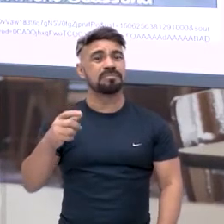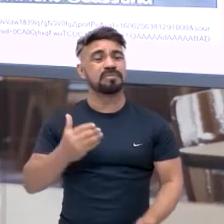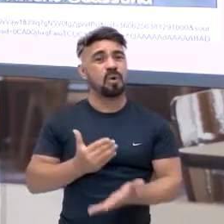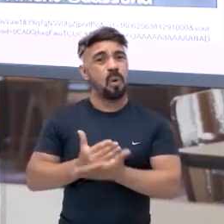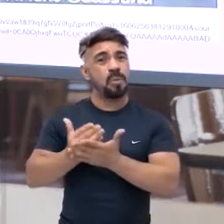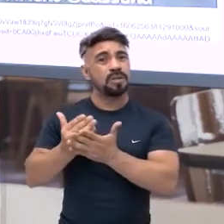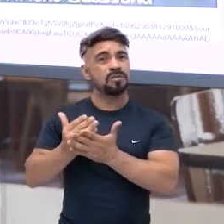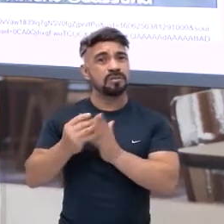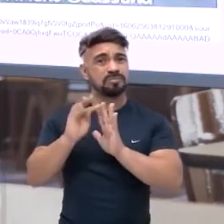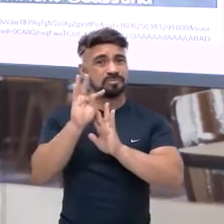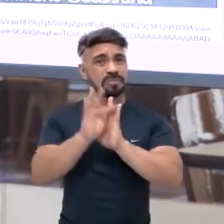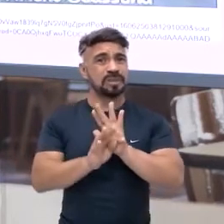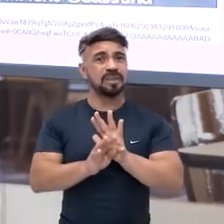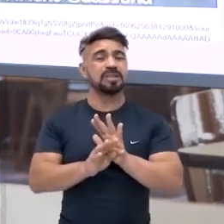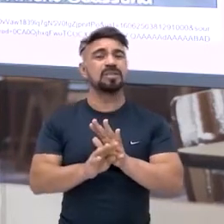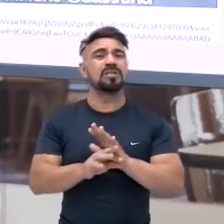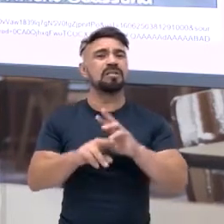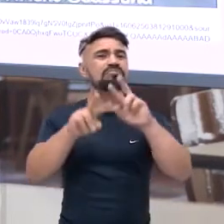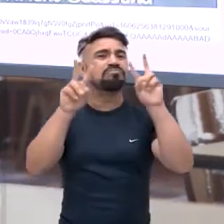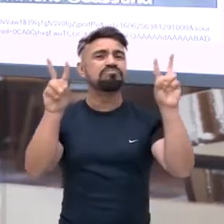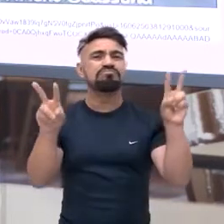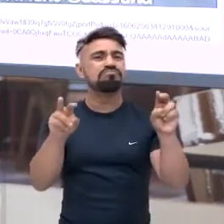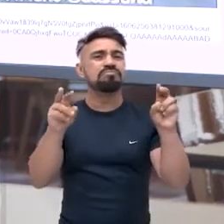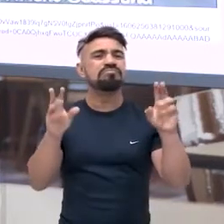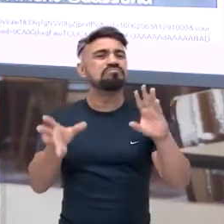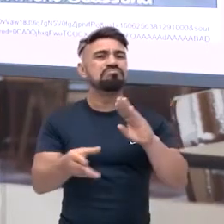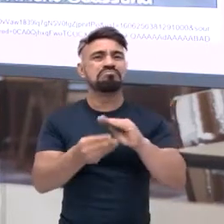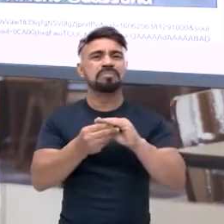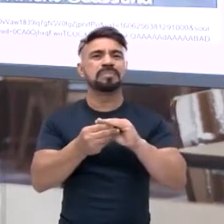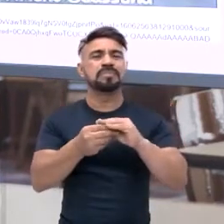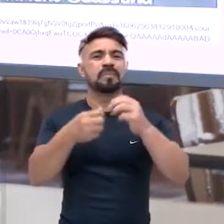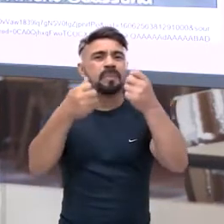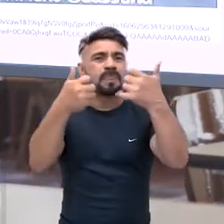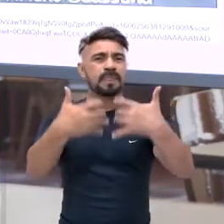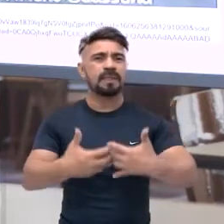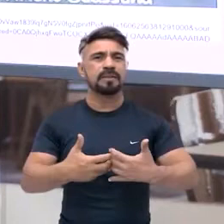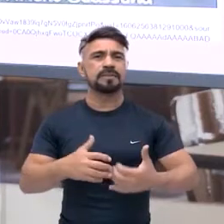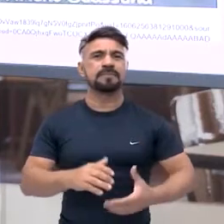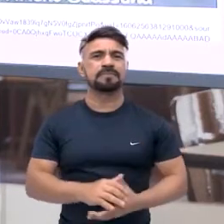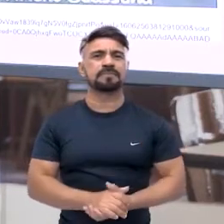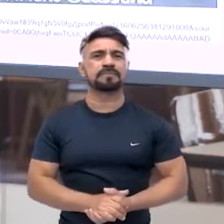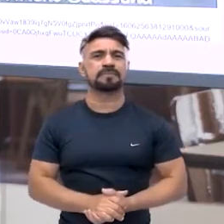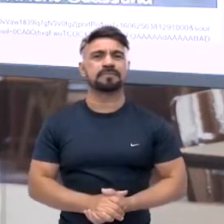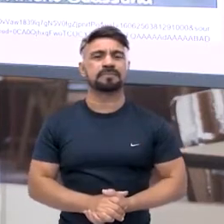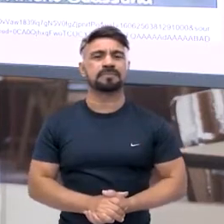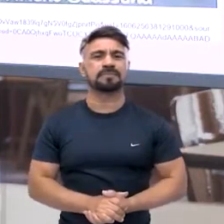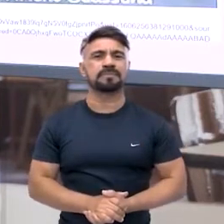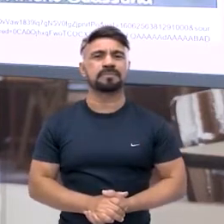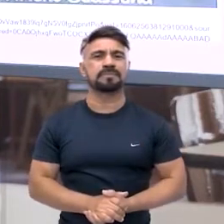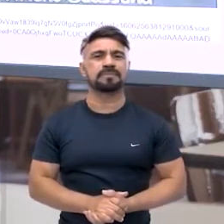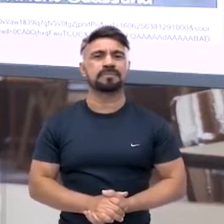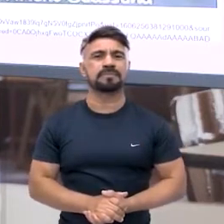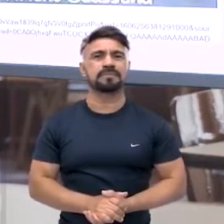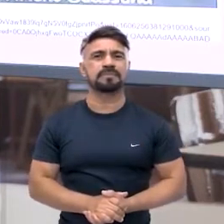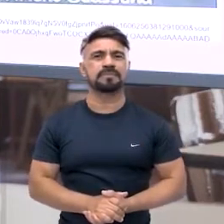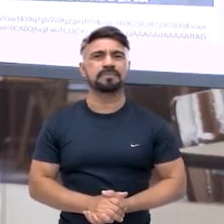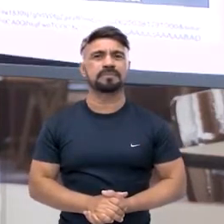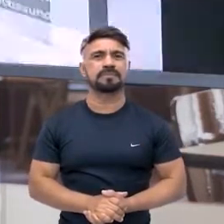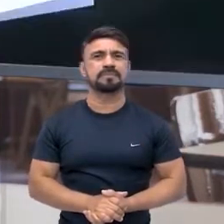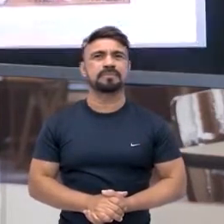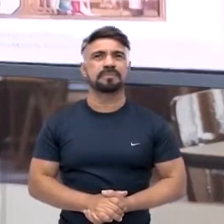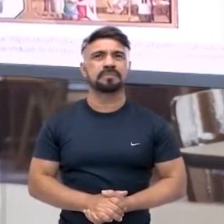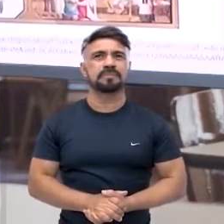1955? Então, justamente, vamos falar um pouquinho sobre essa obra de Ariano Suassuna. Fica comigo!